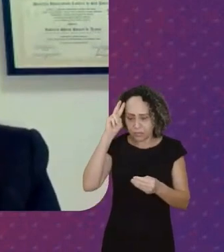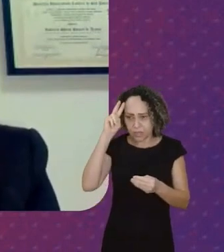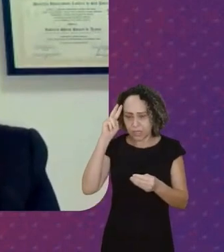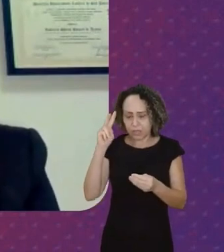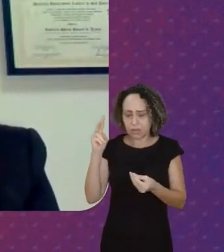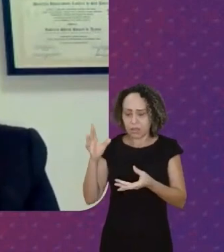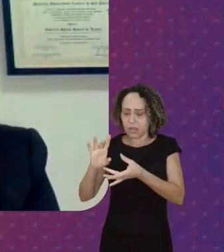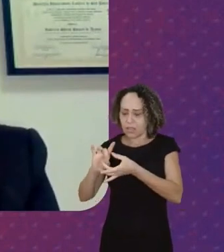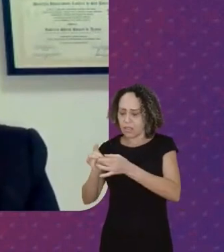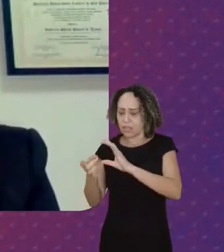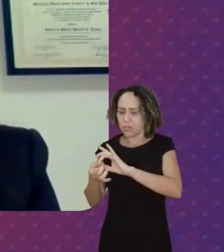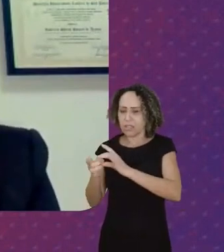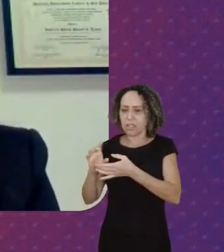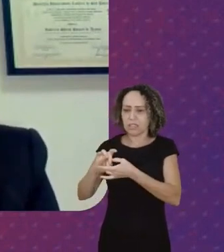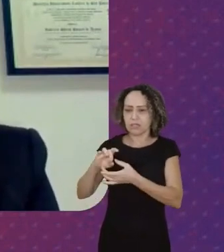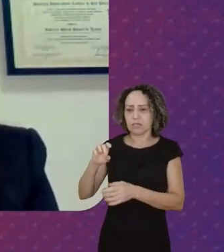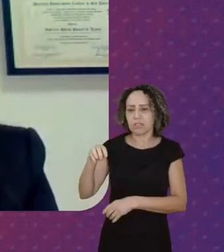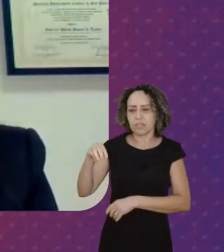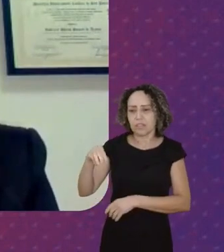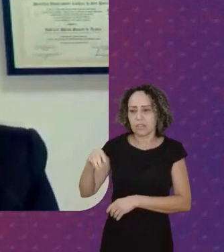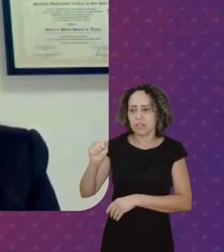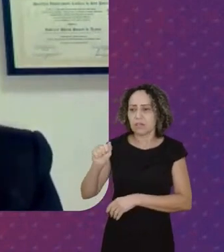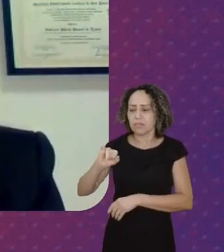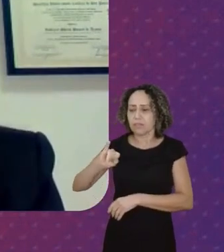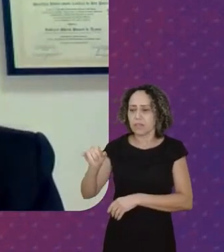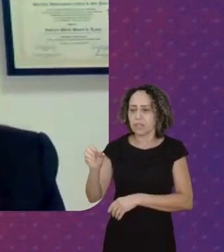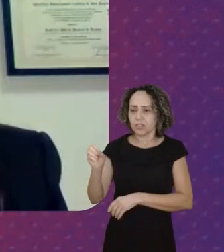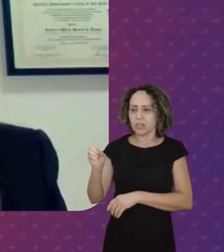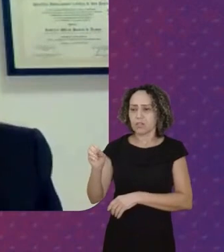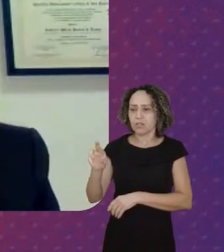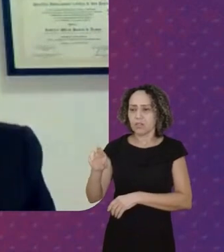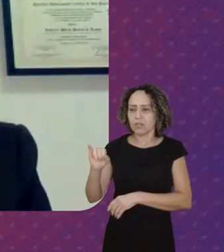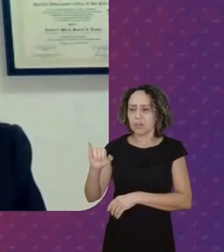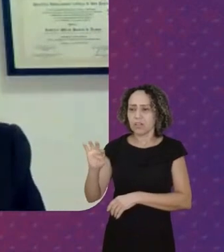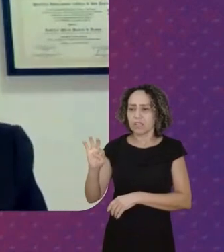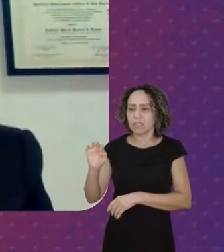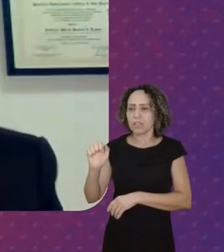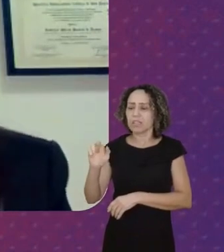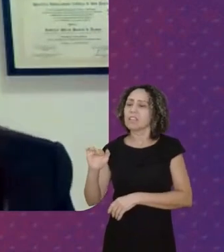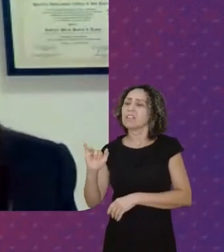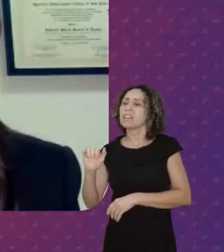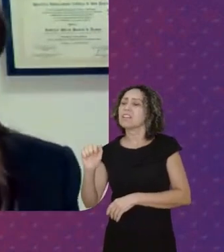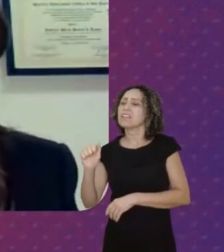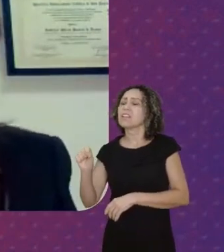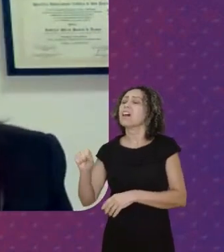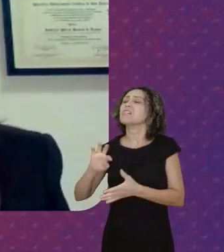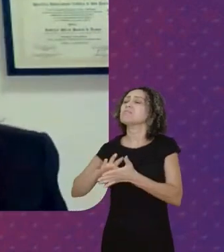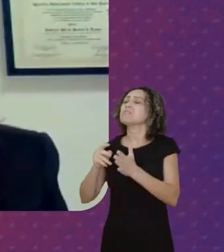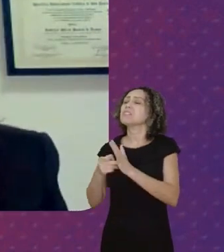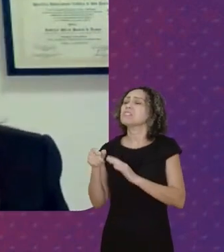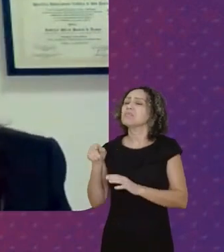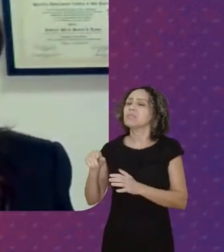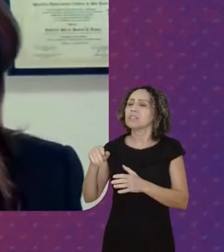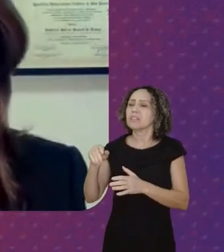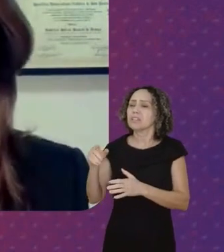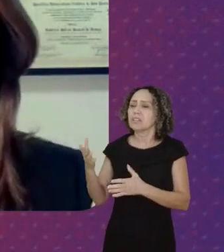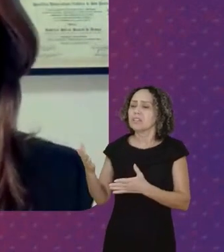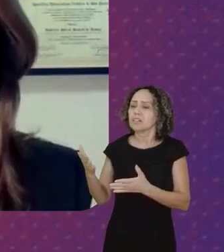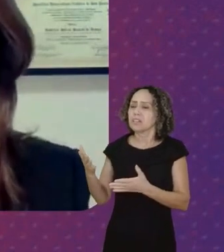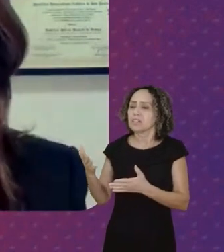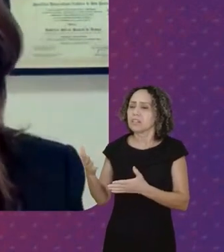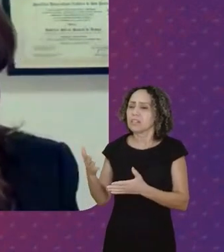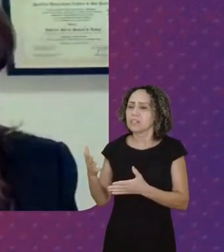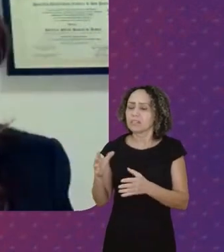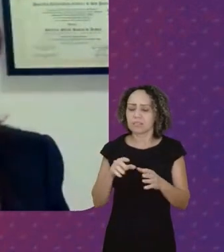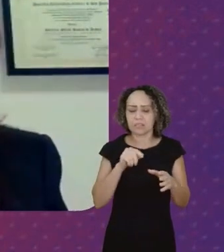coligações majoritárias, né, continuam permitidas. Então, o que são as coligações majoritárias? São coligações, por exemplo, para